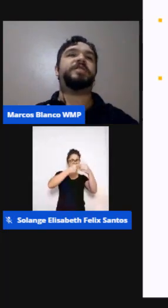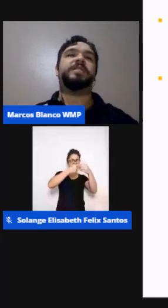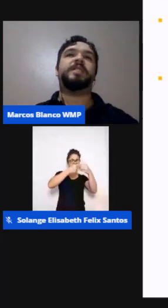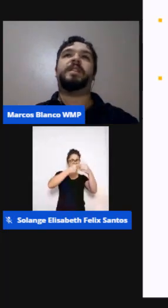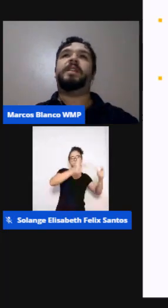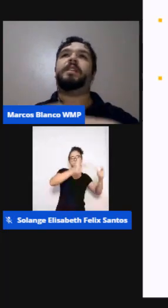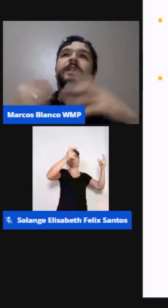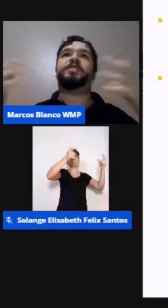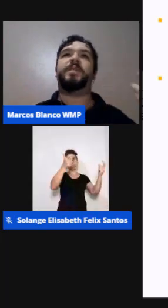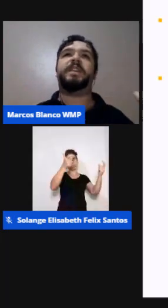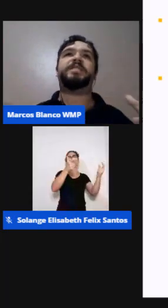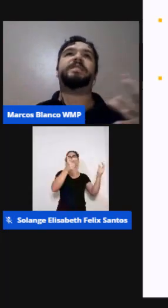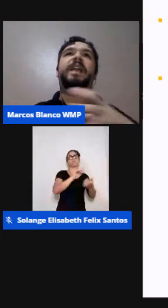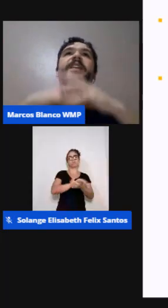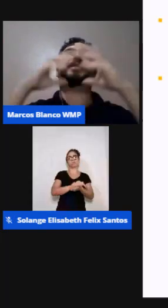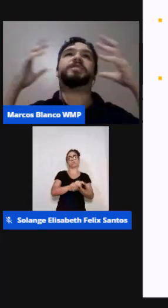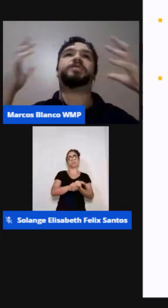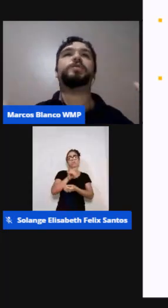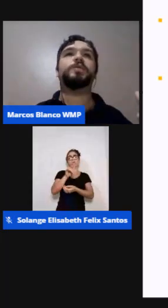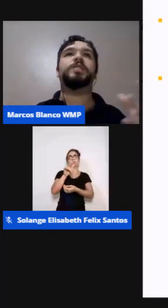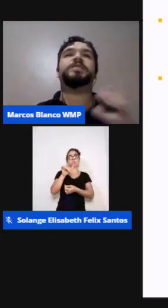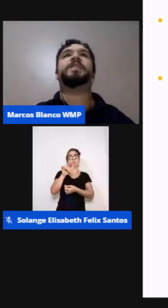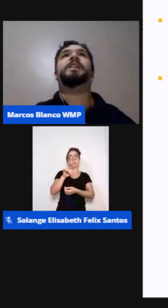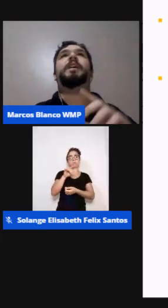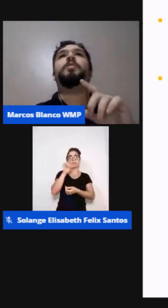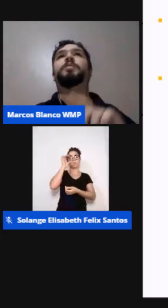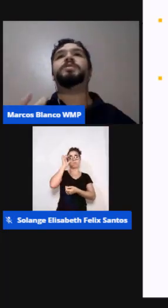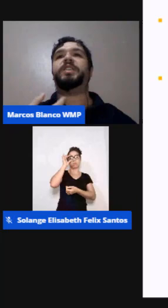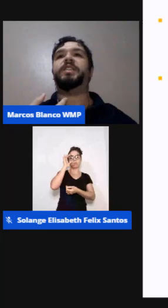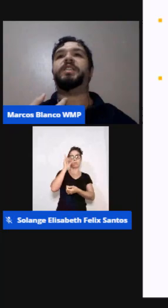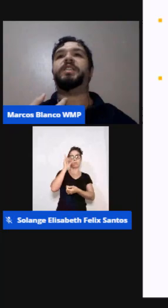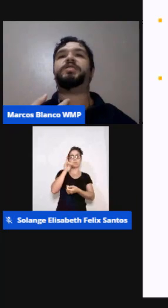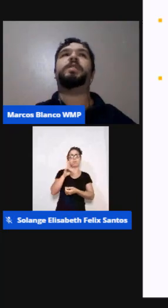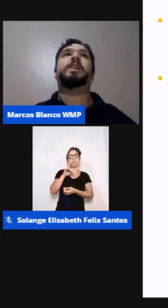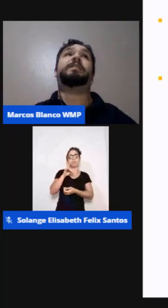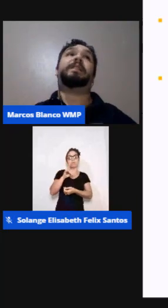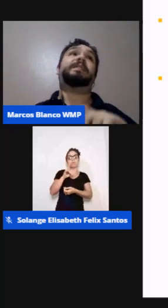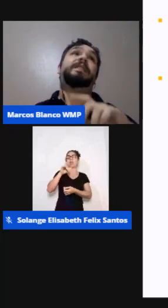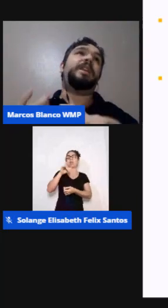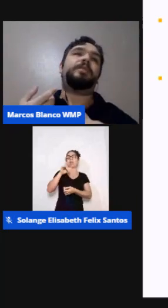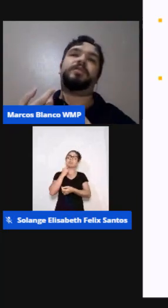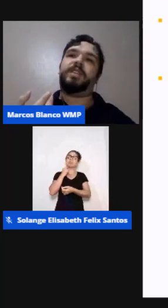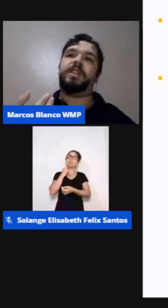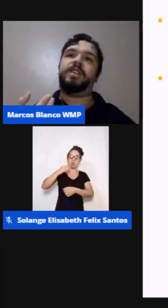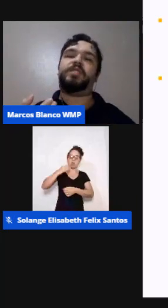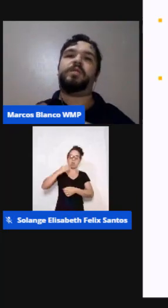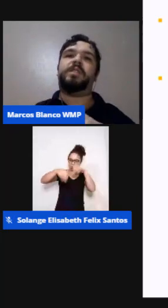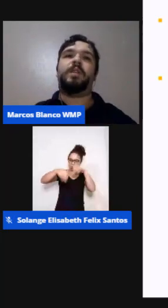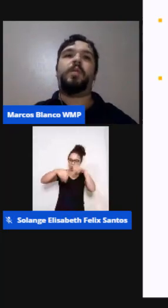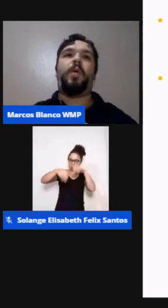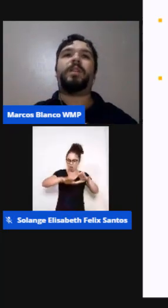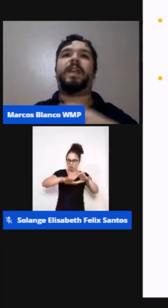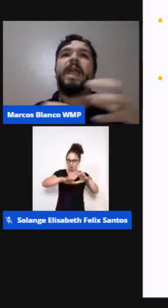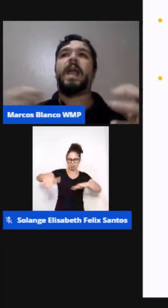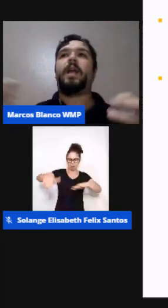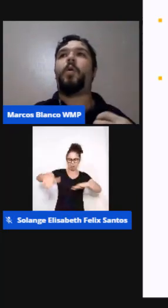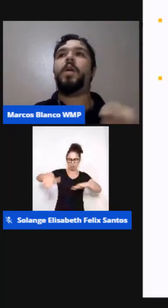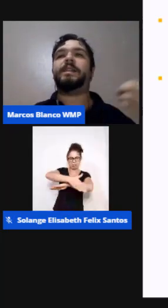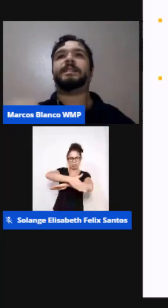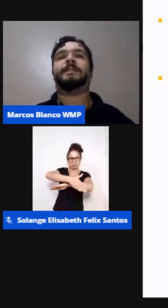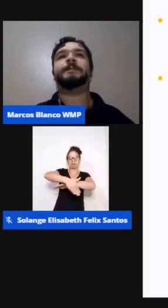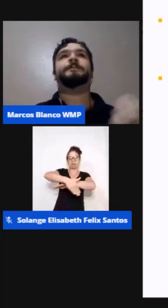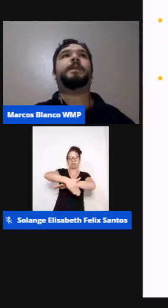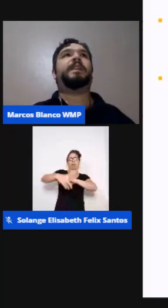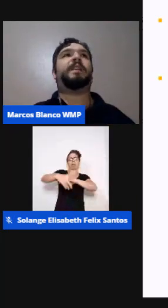lixo que a gente, infelizmente, deixa nas ruas, acúmulo de lixo, tratamento de lixo. Então,